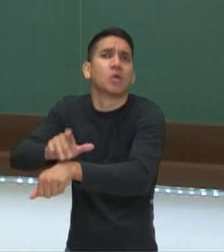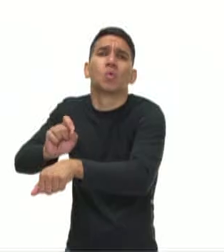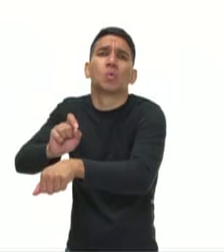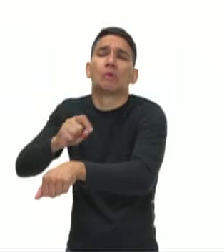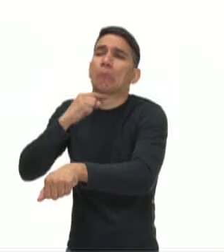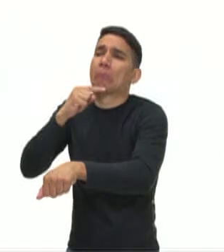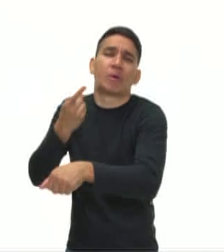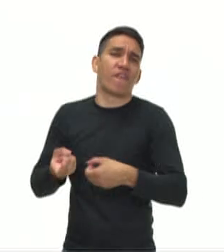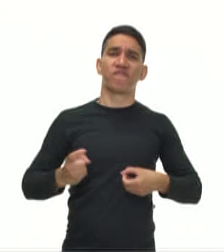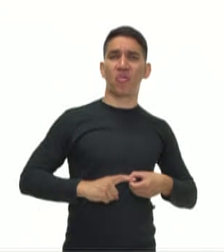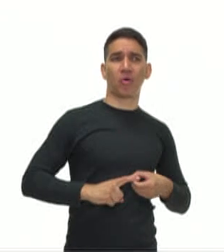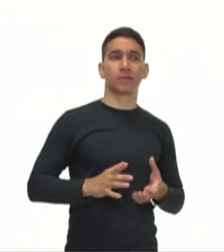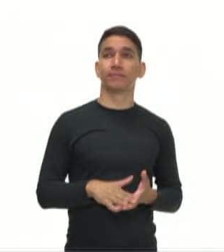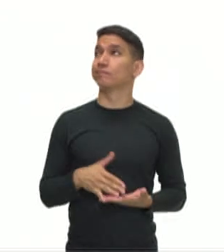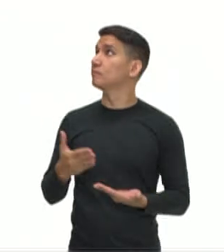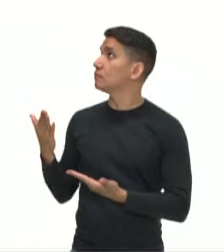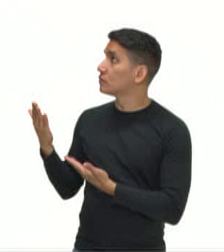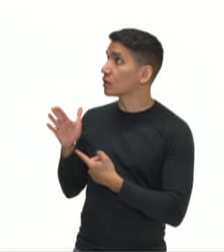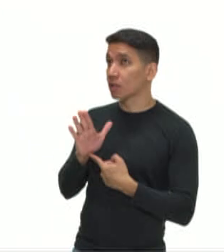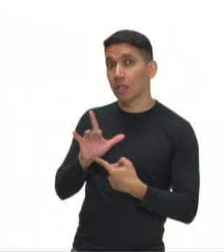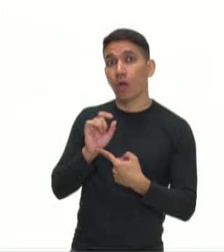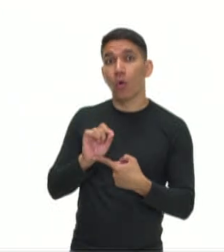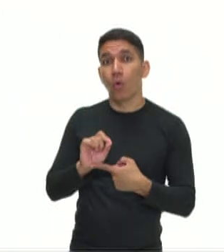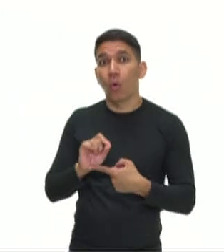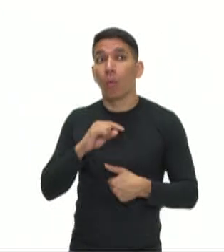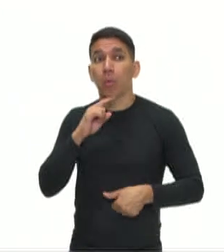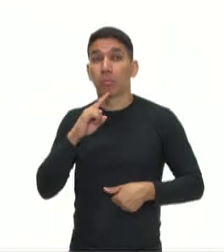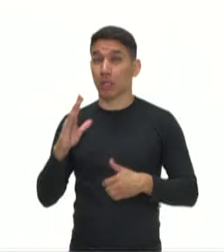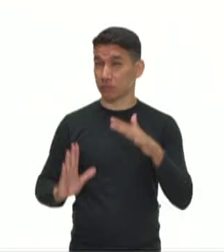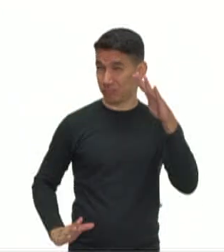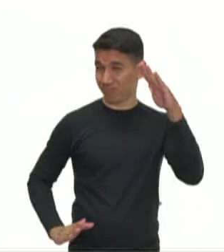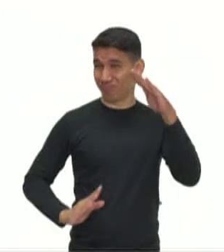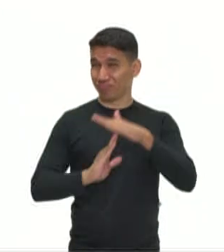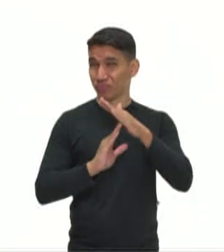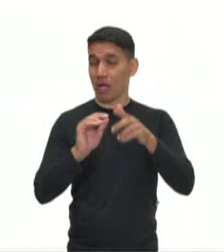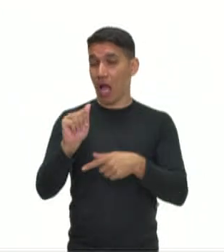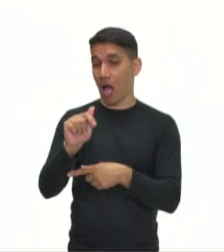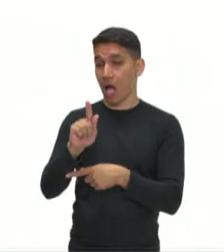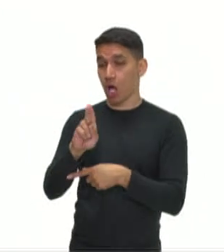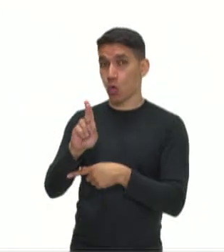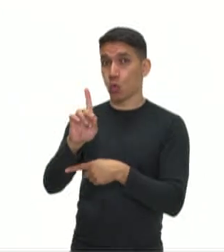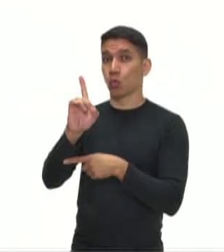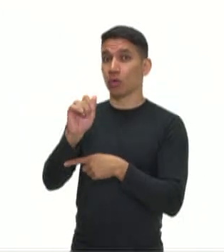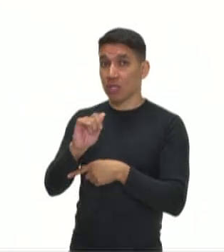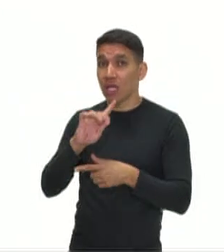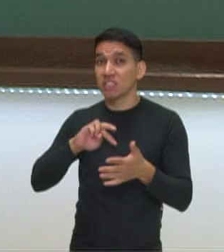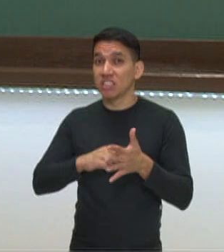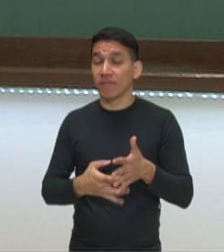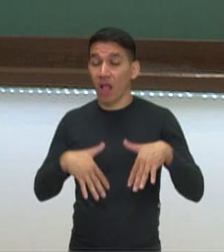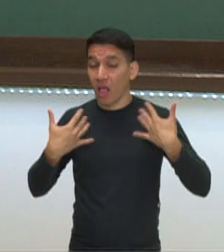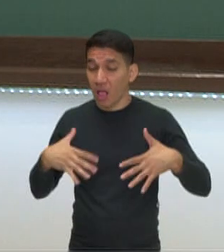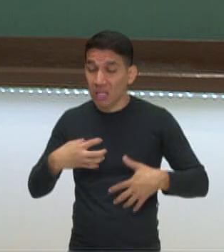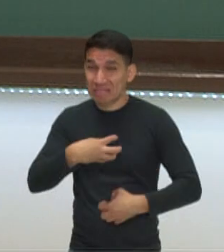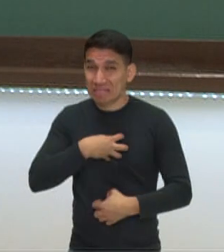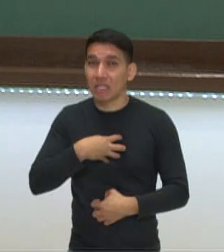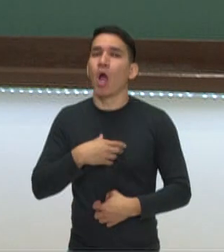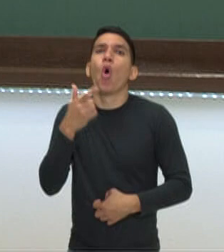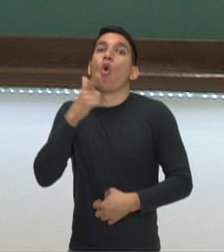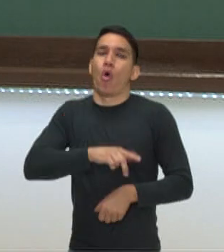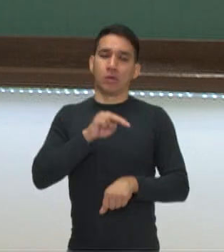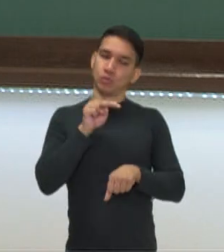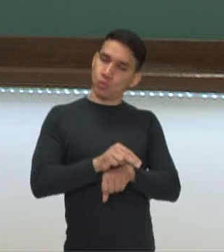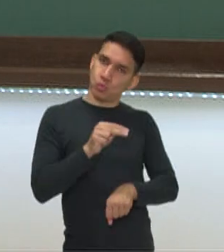né, de um rim com uma insuficiência renal aguda, quer dizer, aquela doença temporária que dá para tratar e